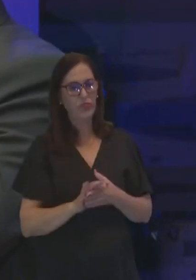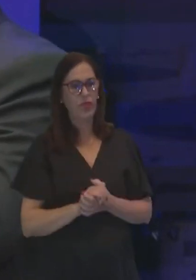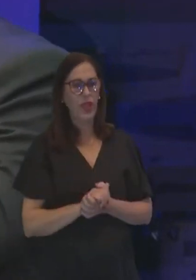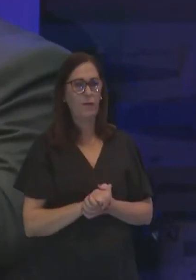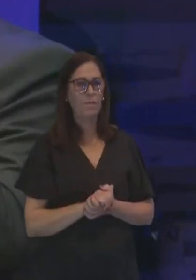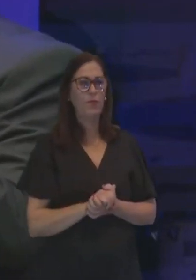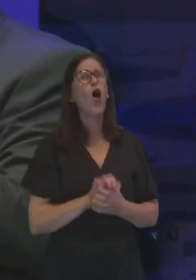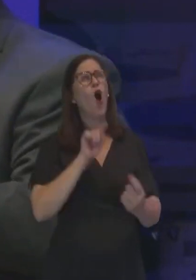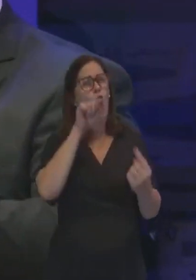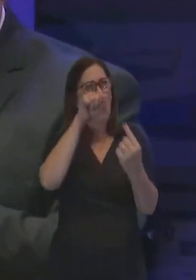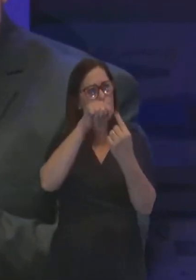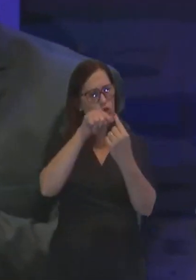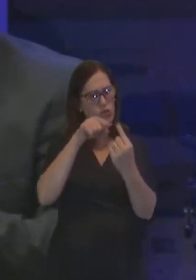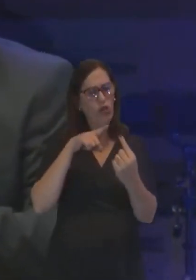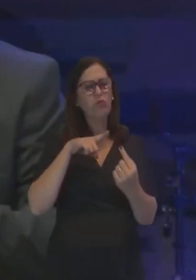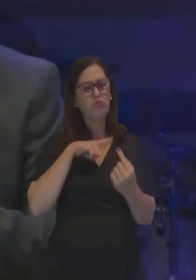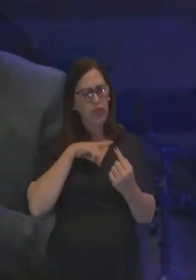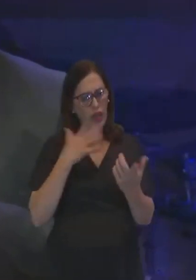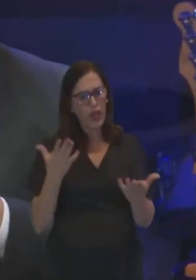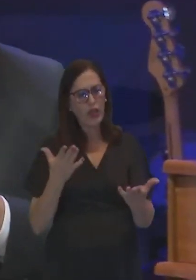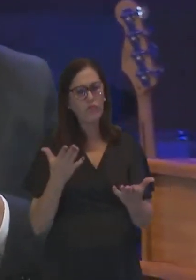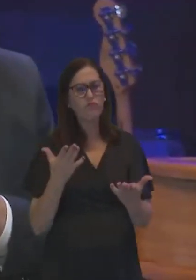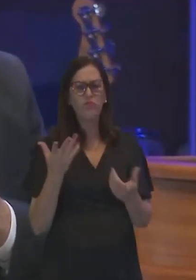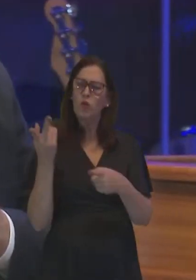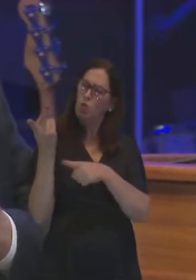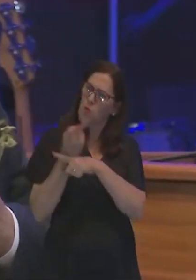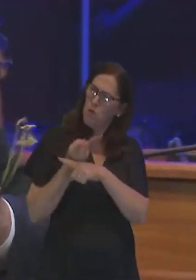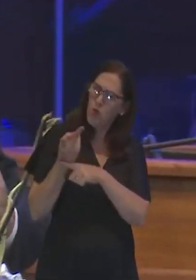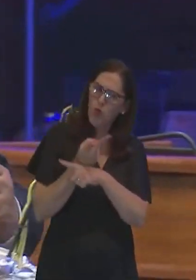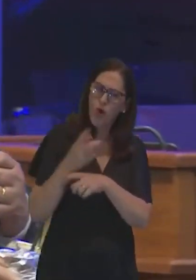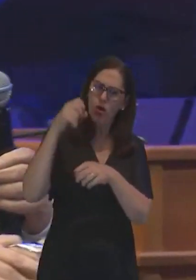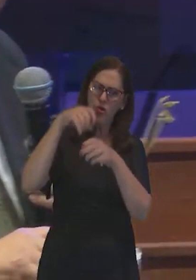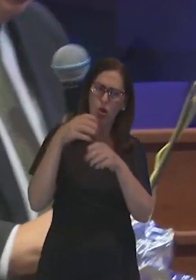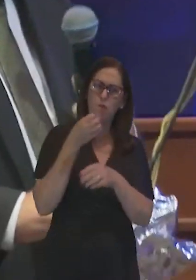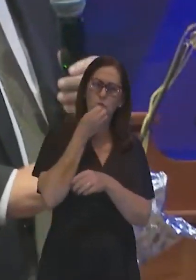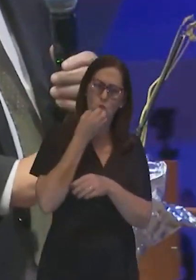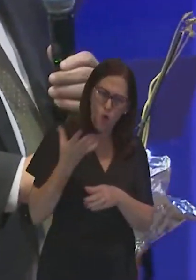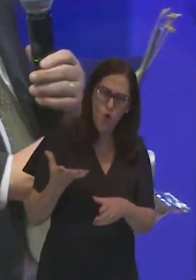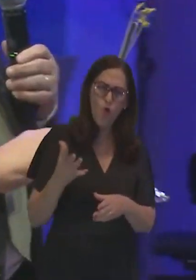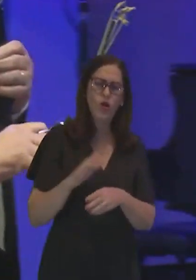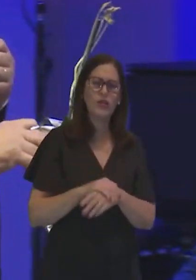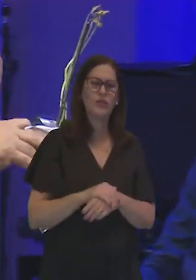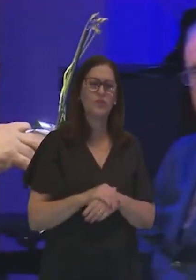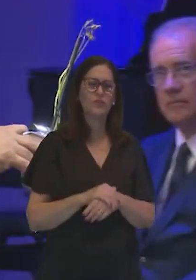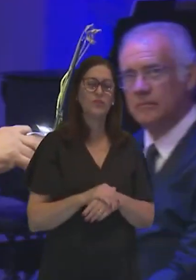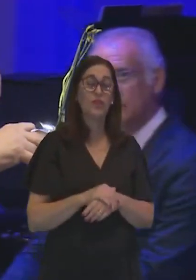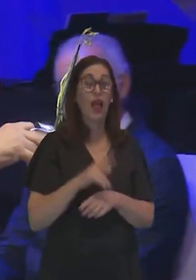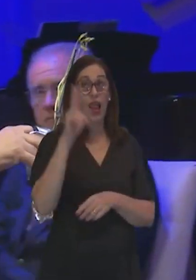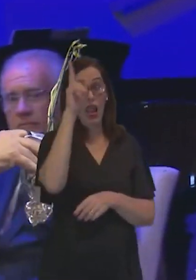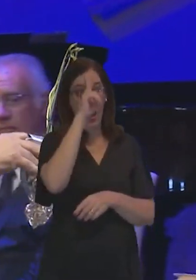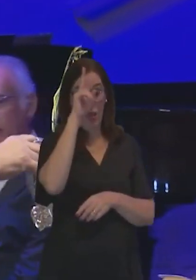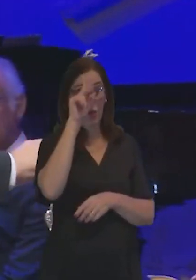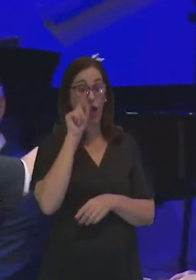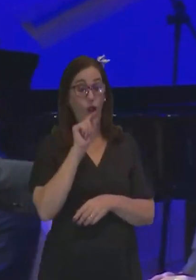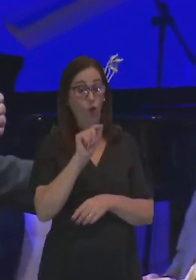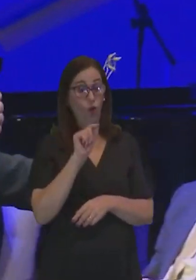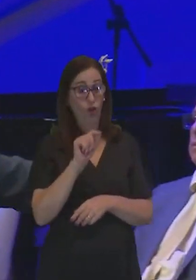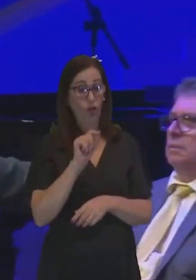temos objetivos elevados, temos procurado semear boas sementes, lembrando